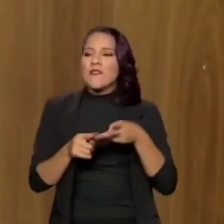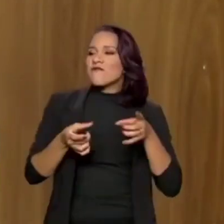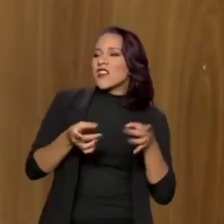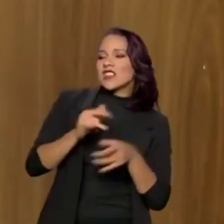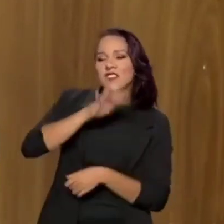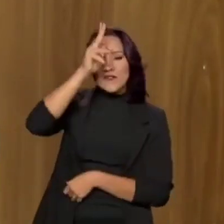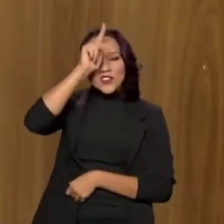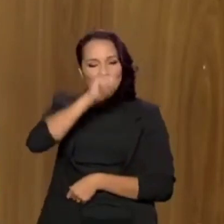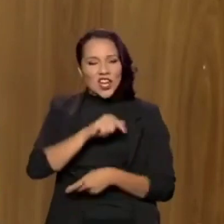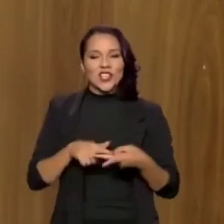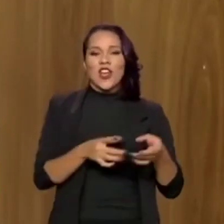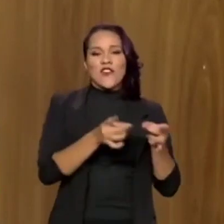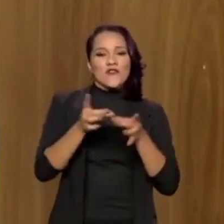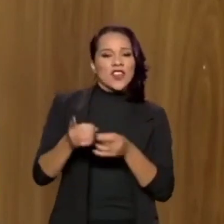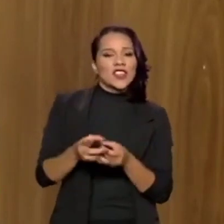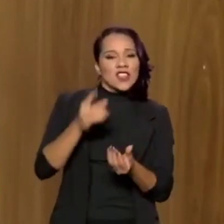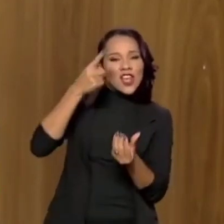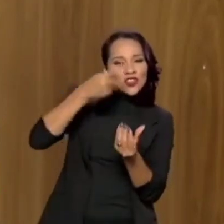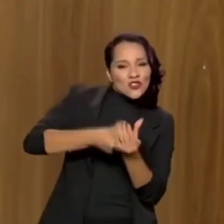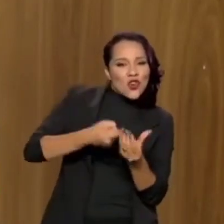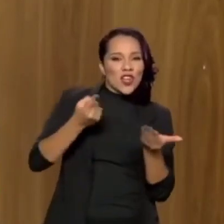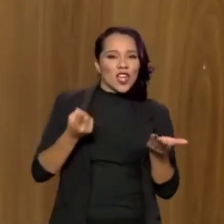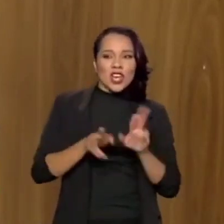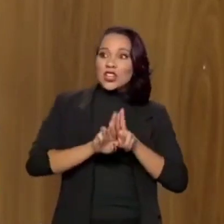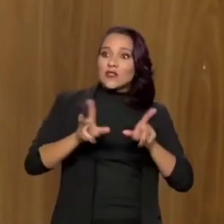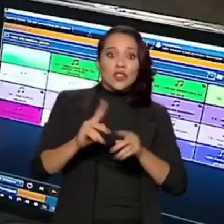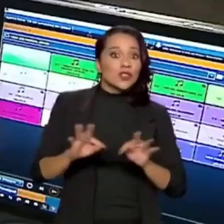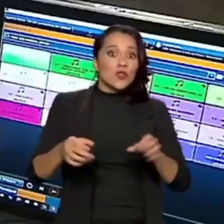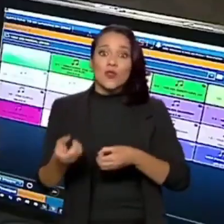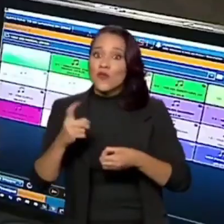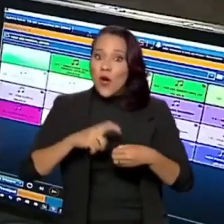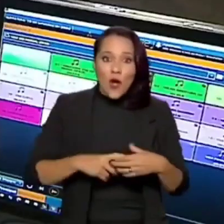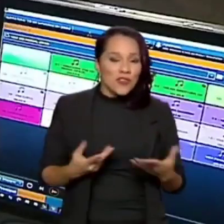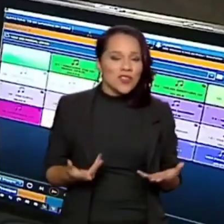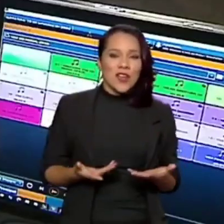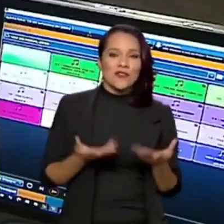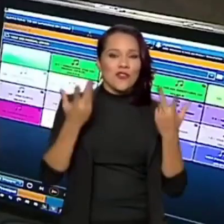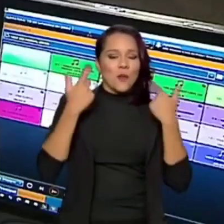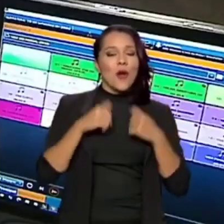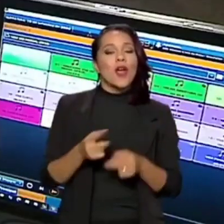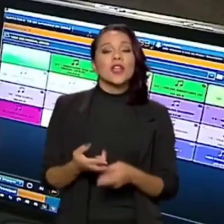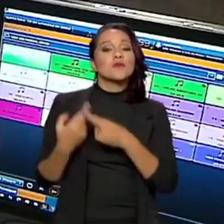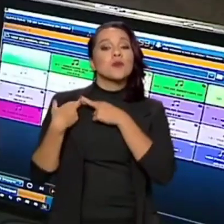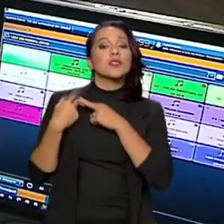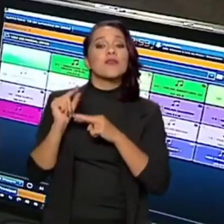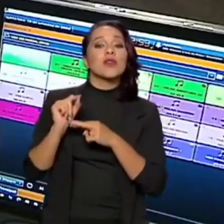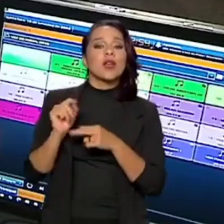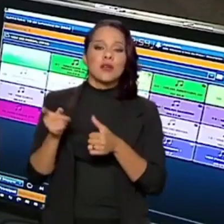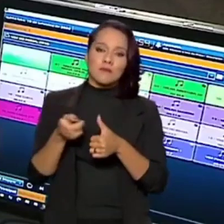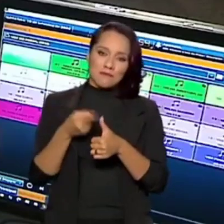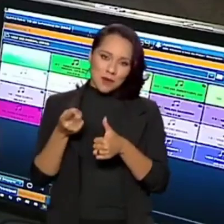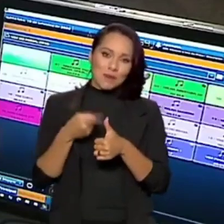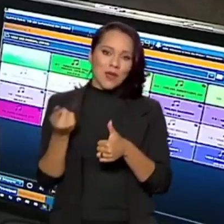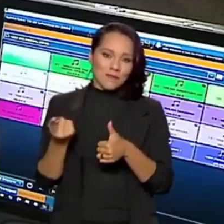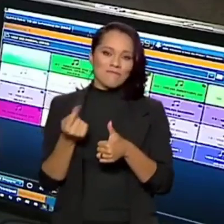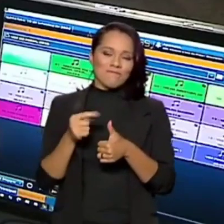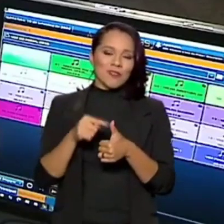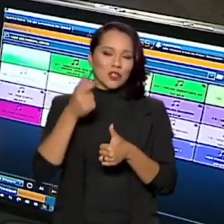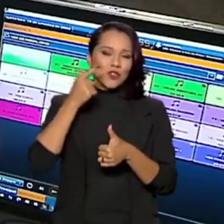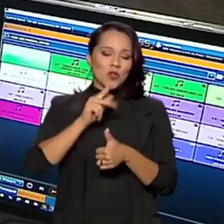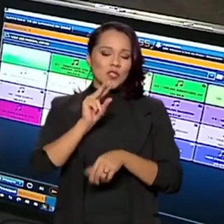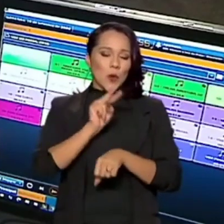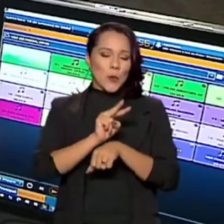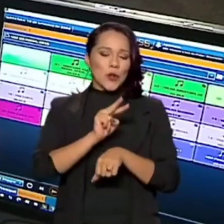refrigerante, vendendo cachorro quente, tudo voltando. E o responsável por isso, primeiro, é que nós preservamos